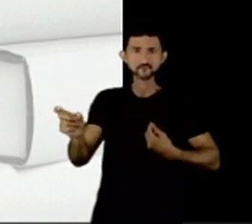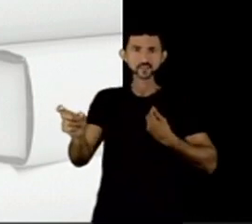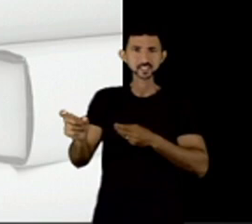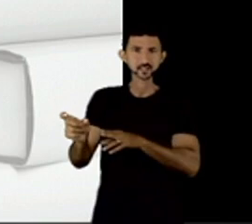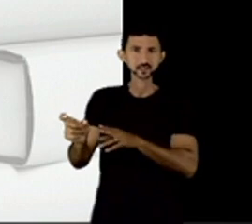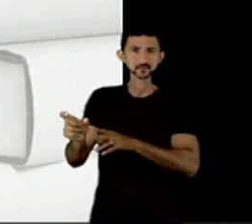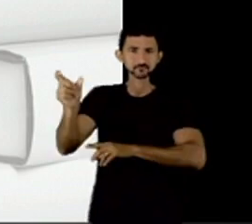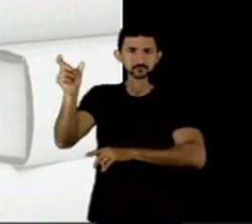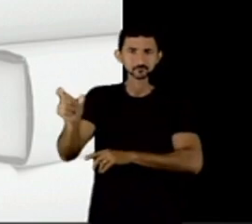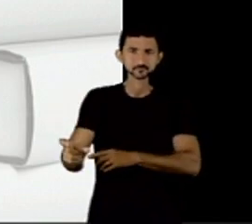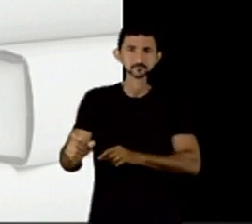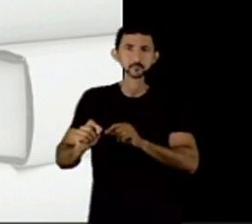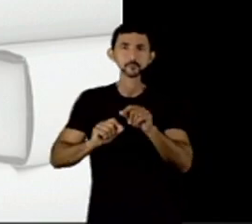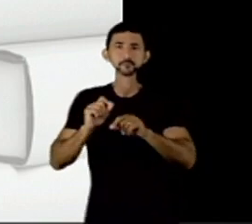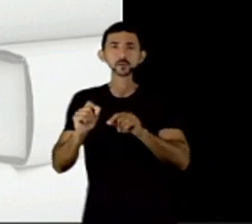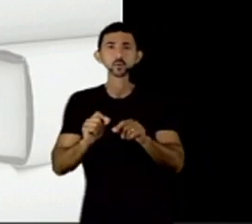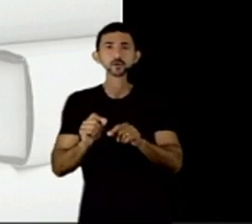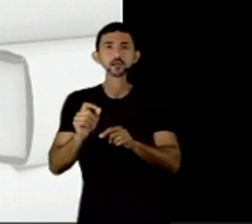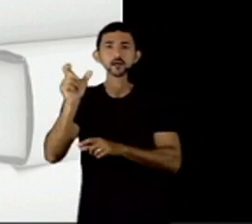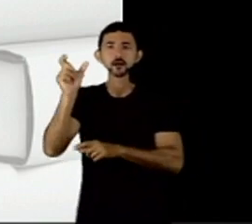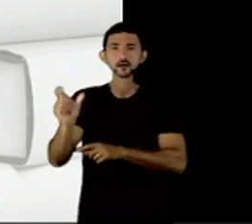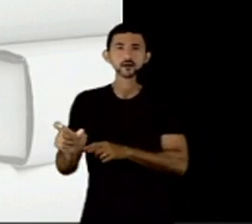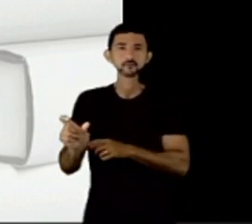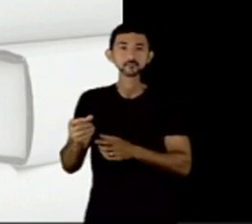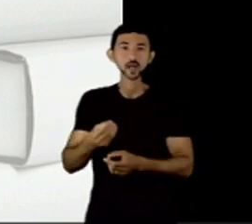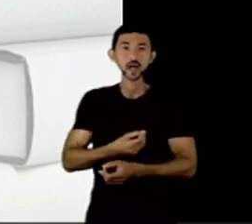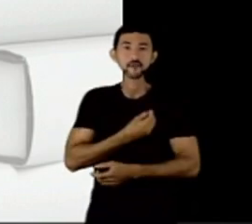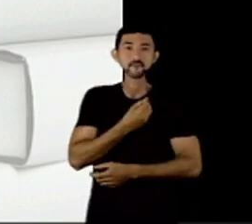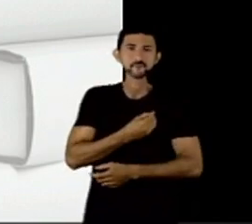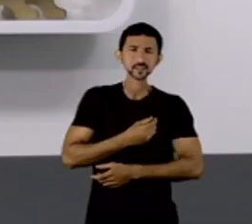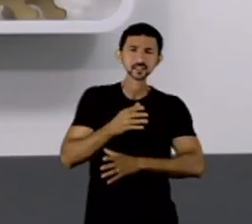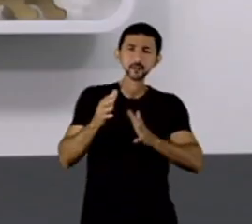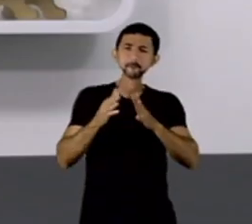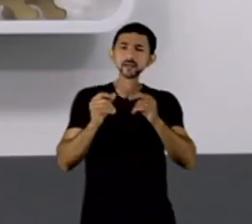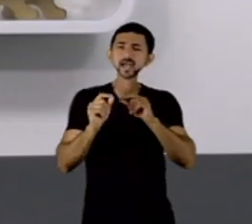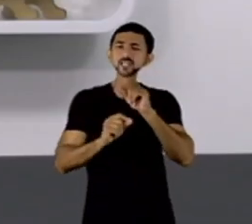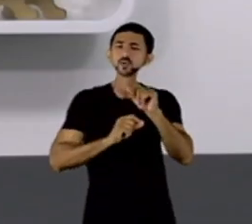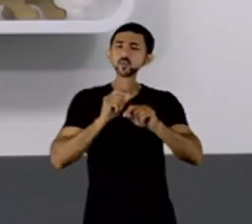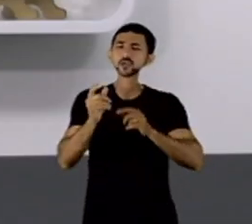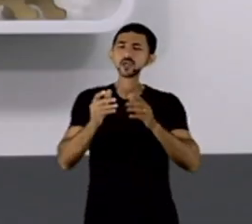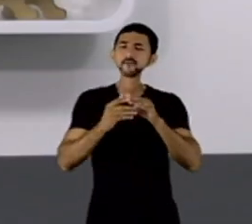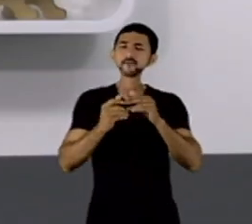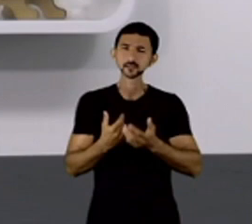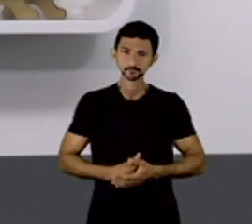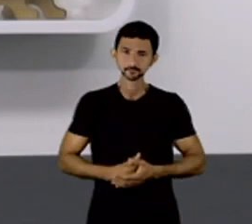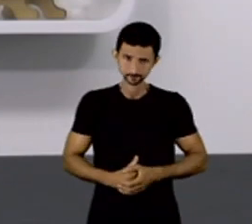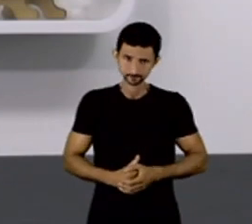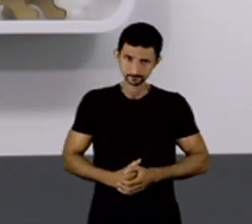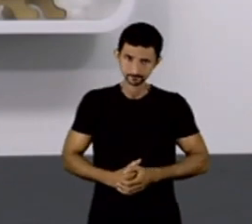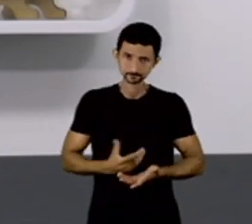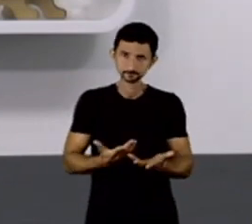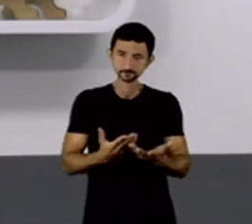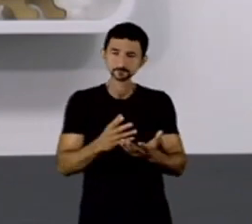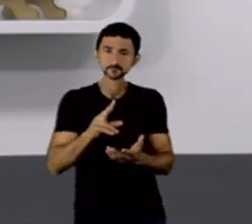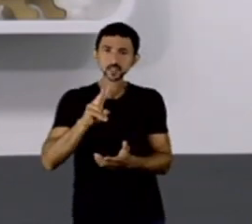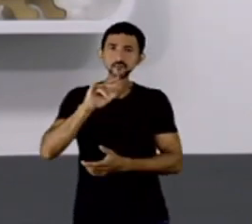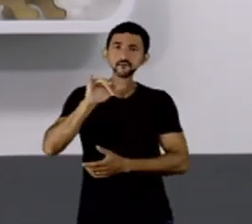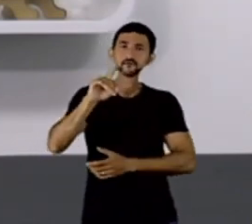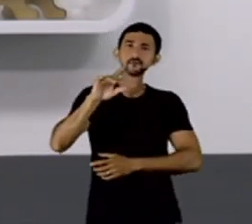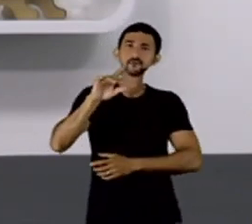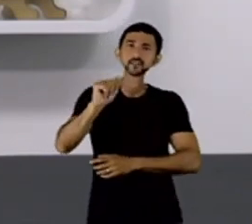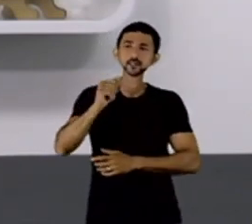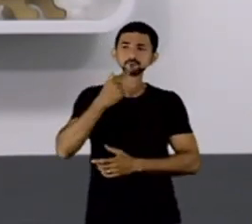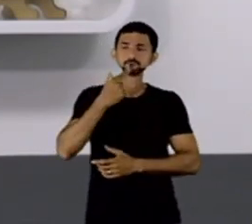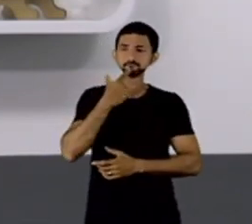o que a vida te pede. Olha para mim um pouquinho. Você acha que a vida, ela pode ser entendida como um